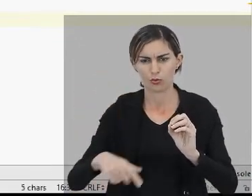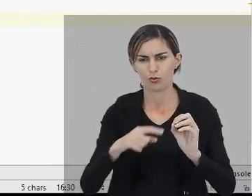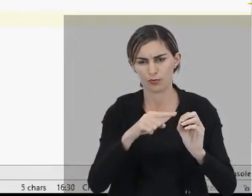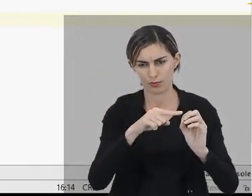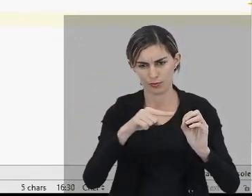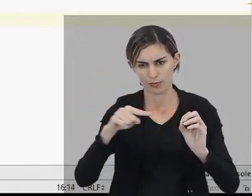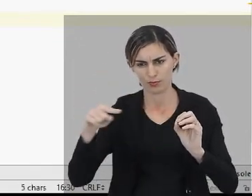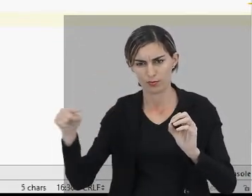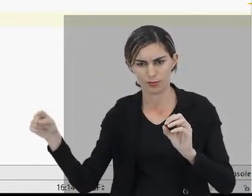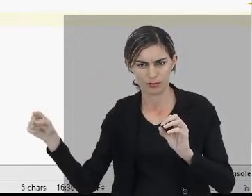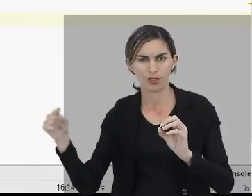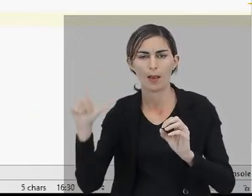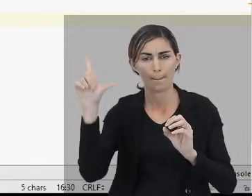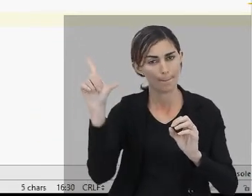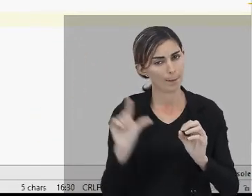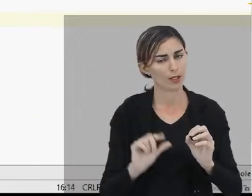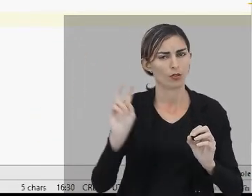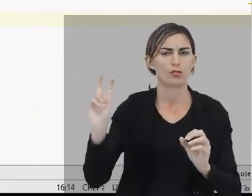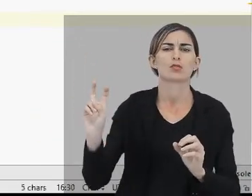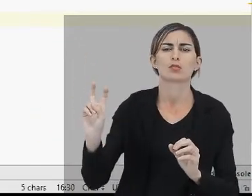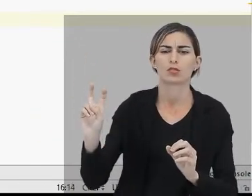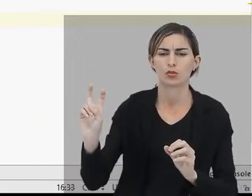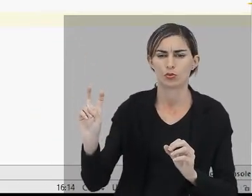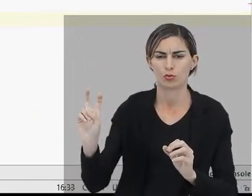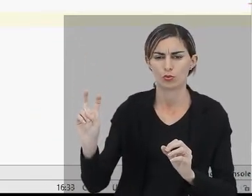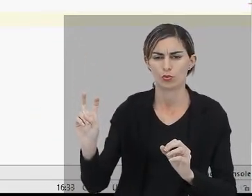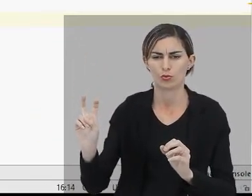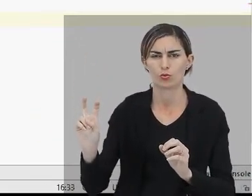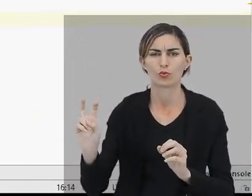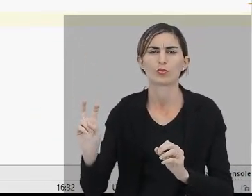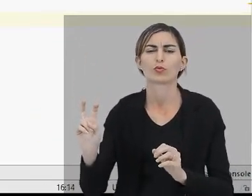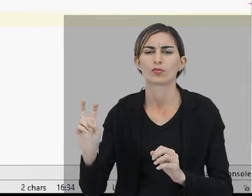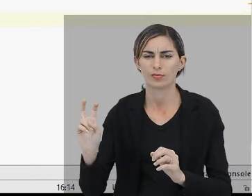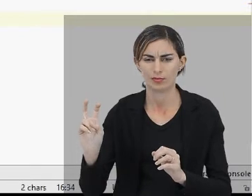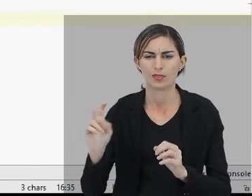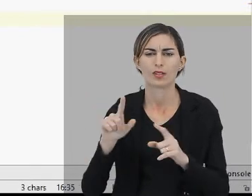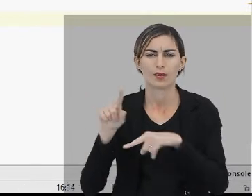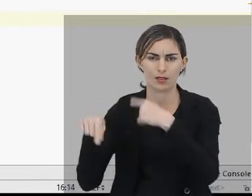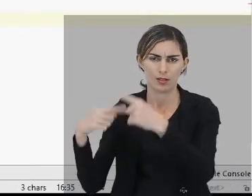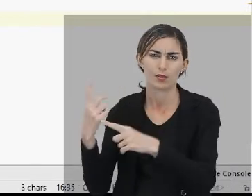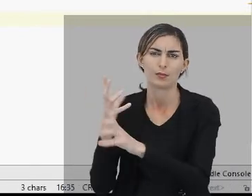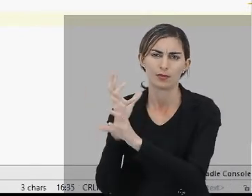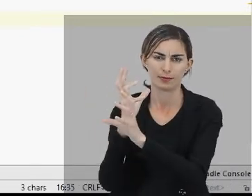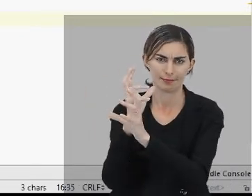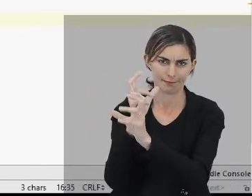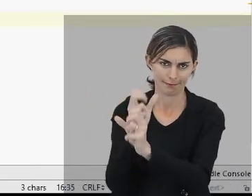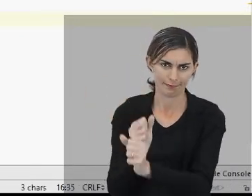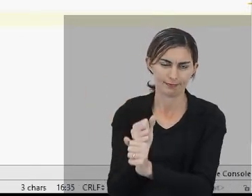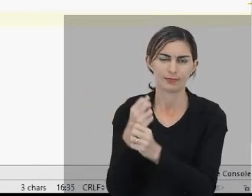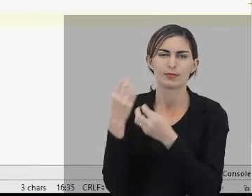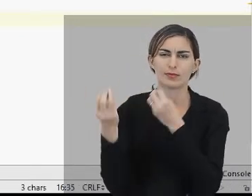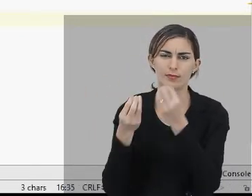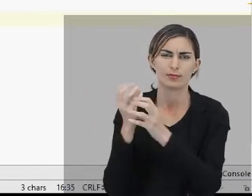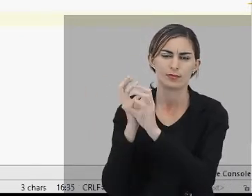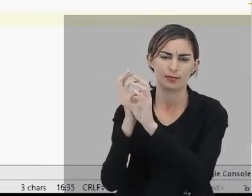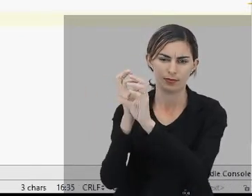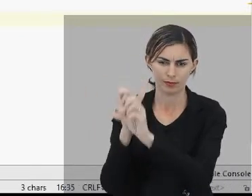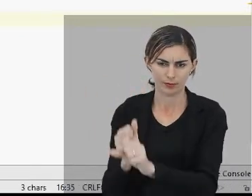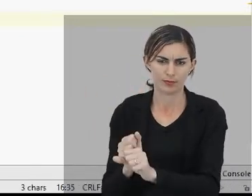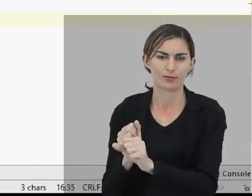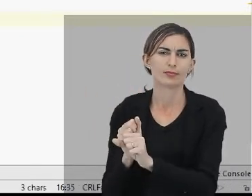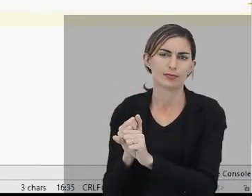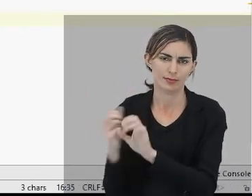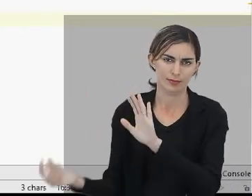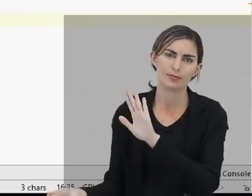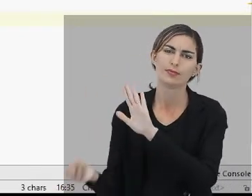repetição, que é enquanto for menor do que 5, e a contagem, a forma de contagem, que no caso vai ser